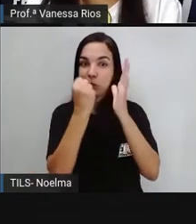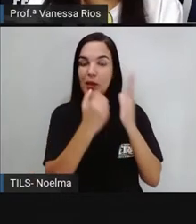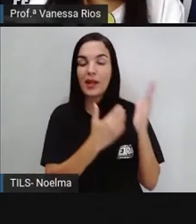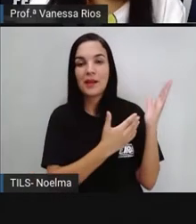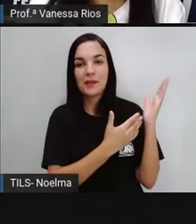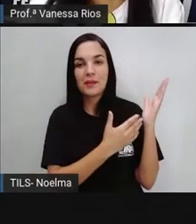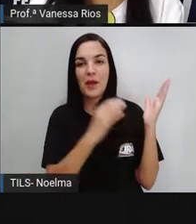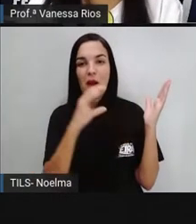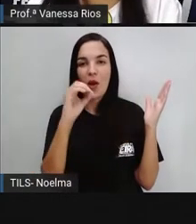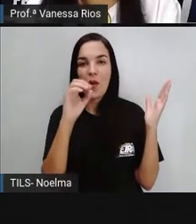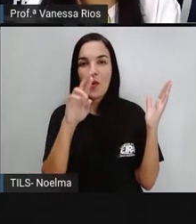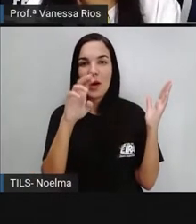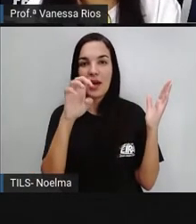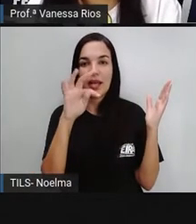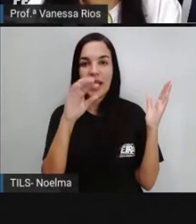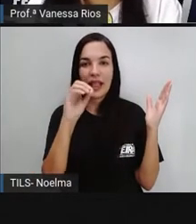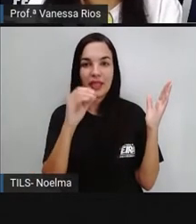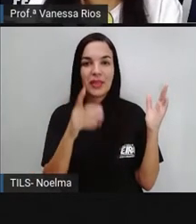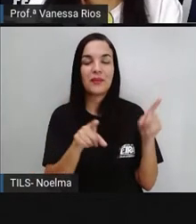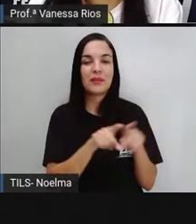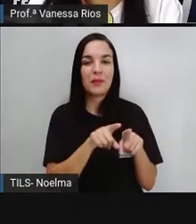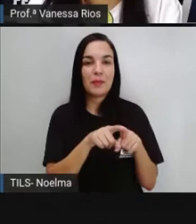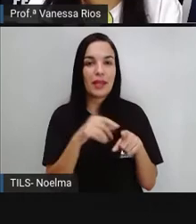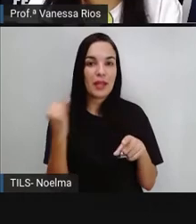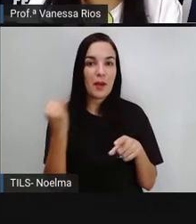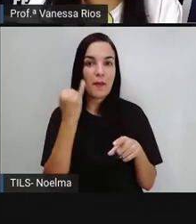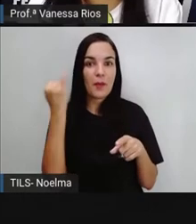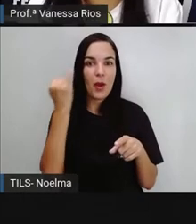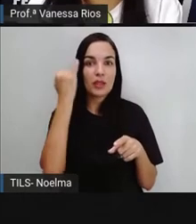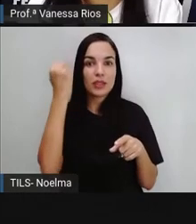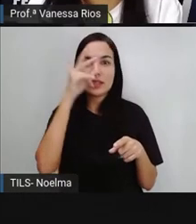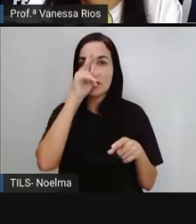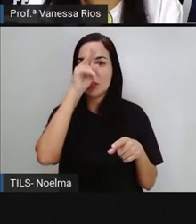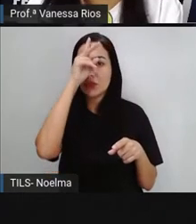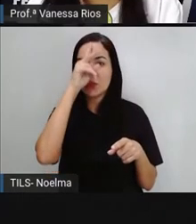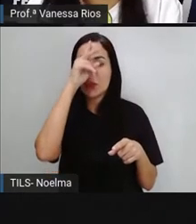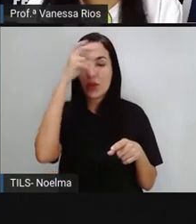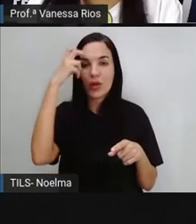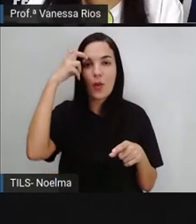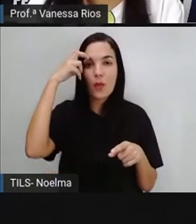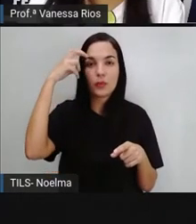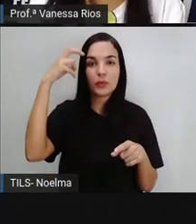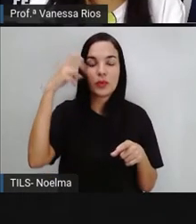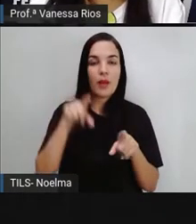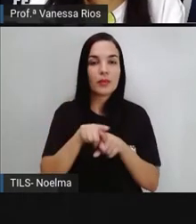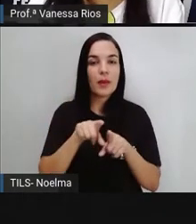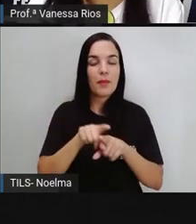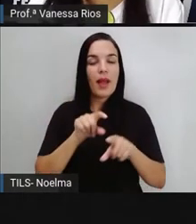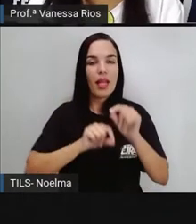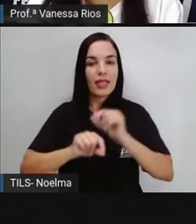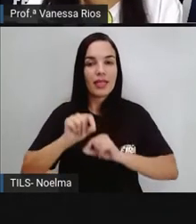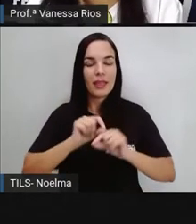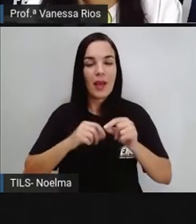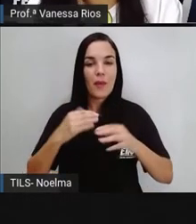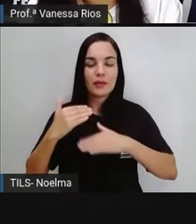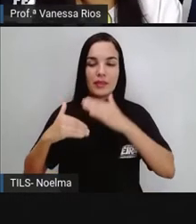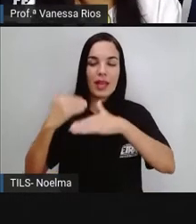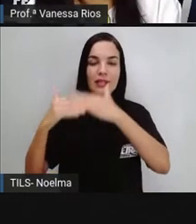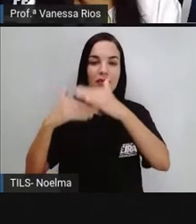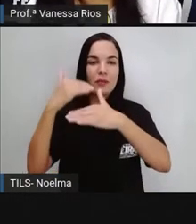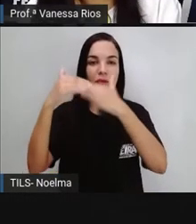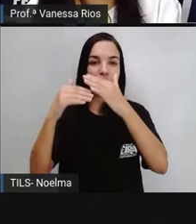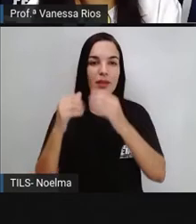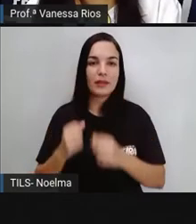coretos, que têm uma importância aí histórica e cultural, né, de fazendo parte do desenvolvimento